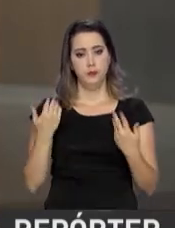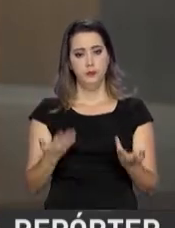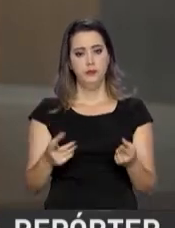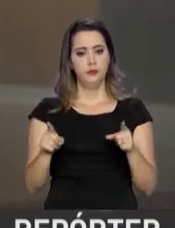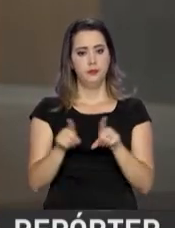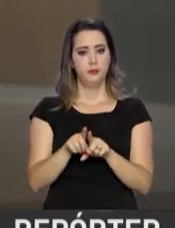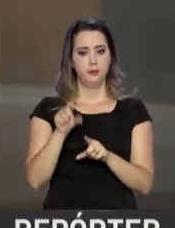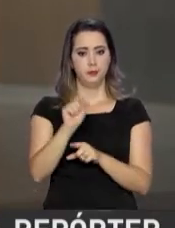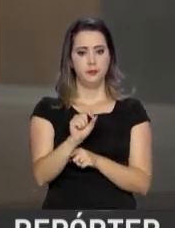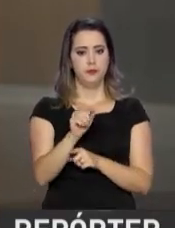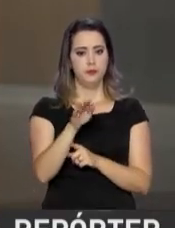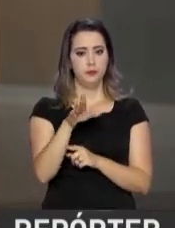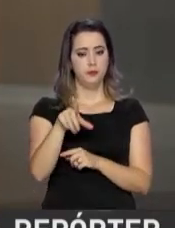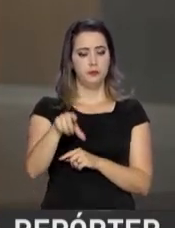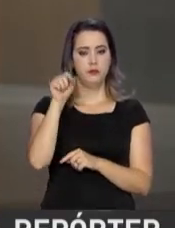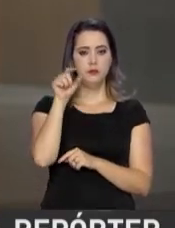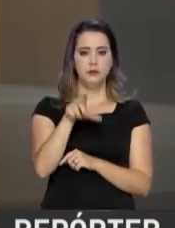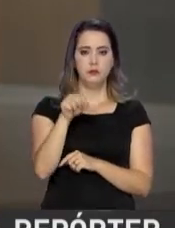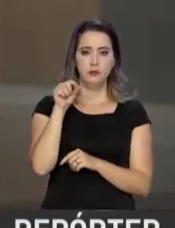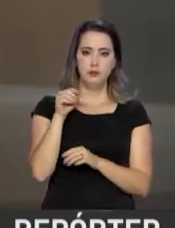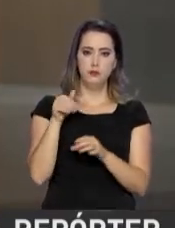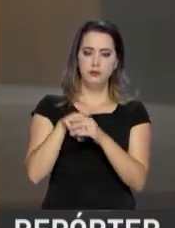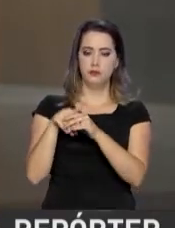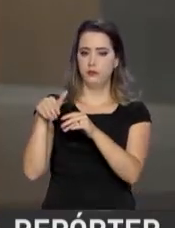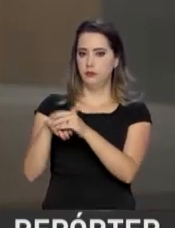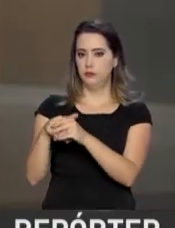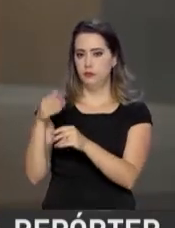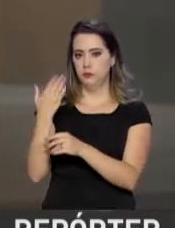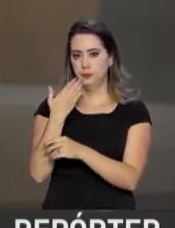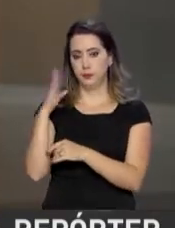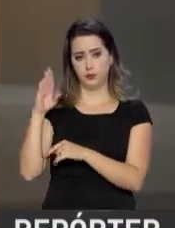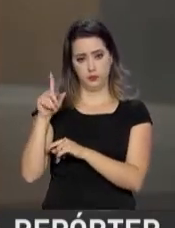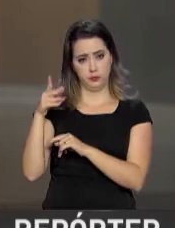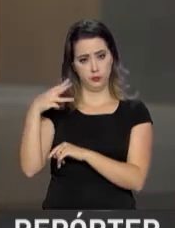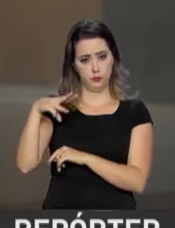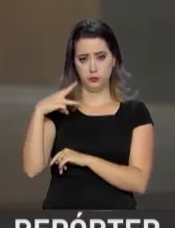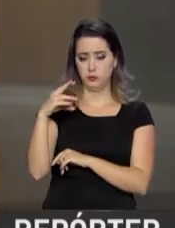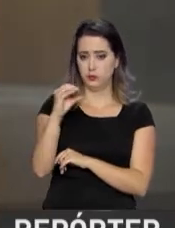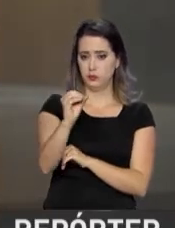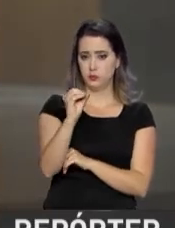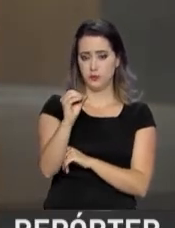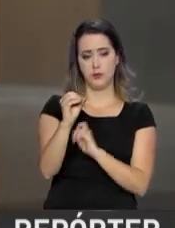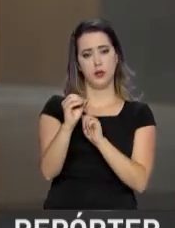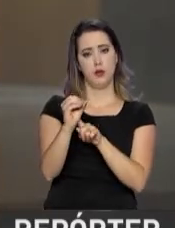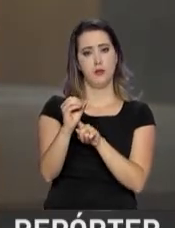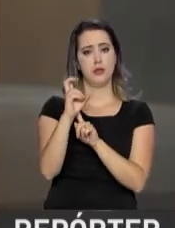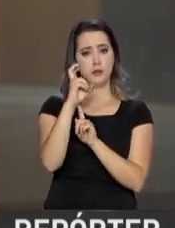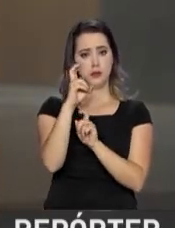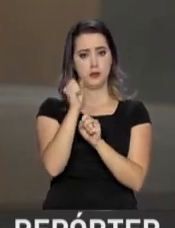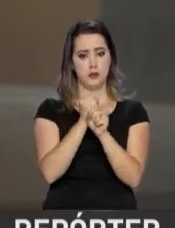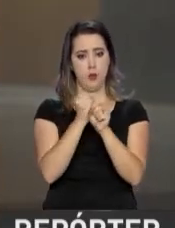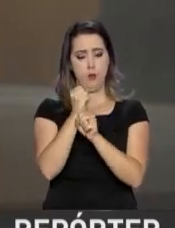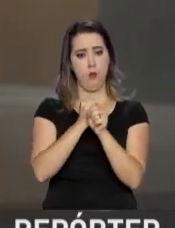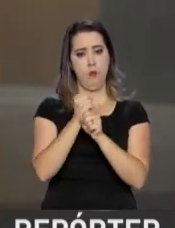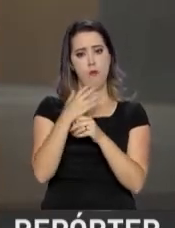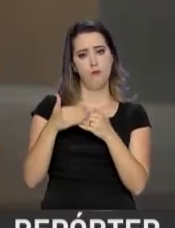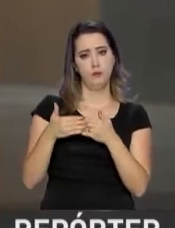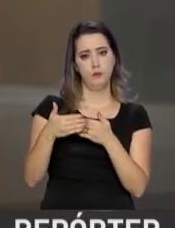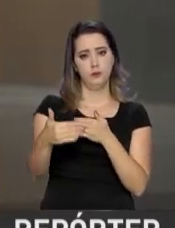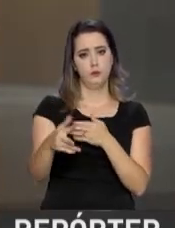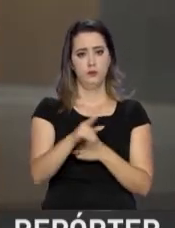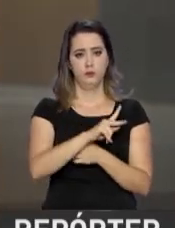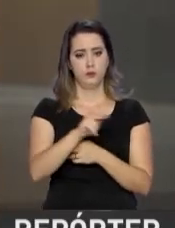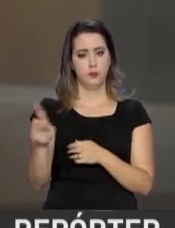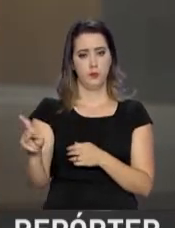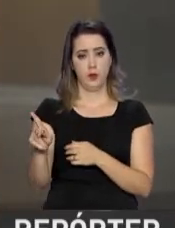sebastian pinera foi eleito e assumiu o chile em maio isso para um mandato de cinco anos o presidente michel temer